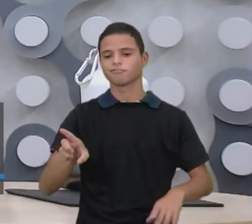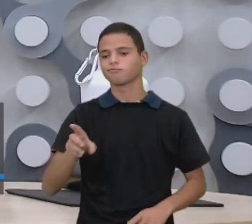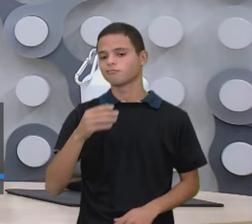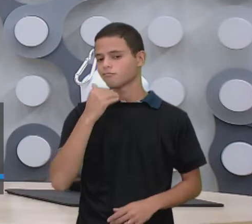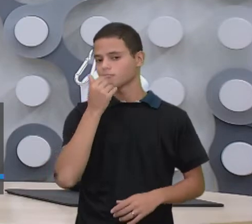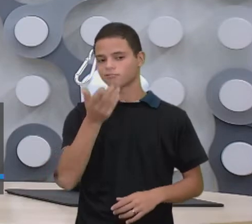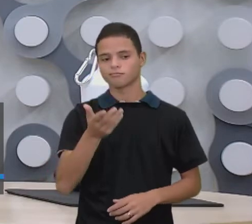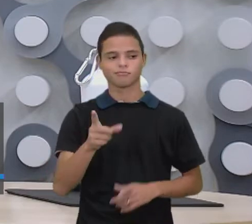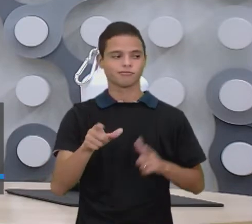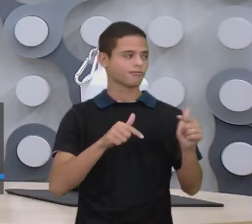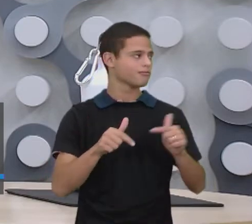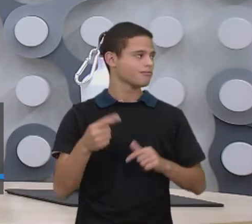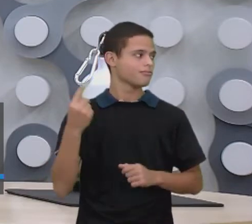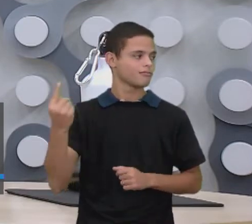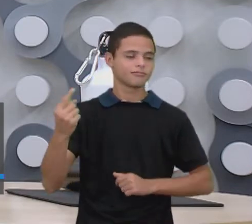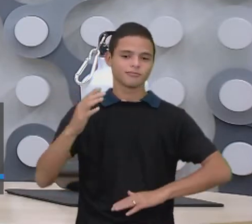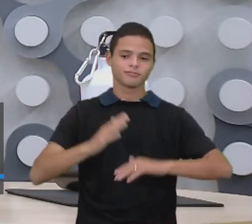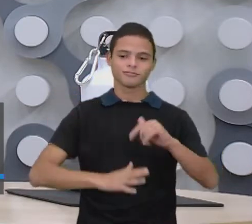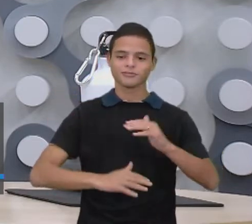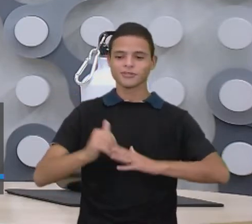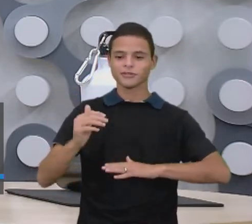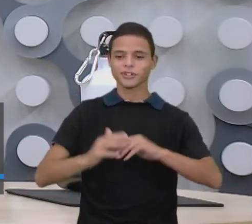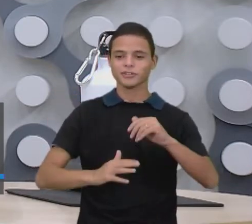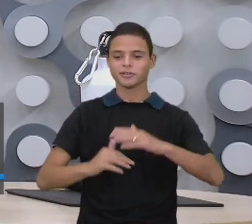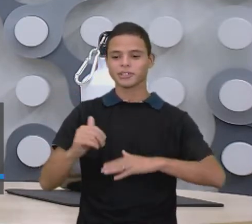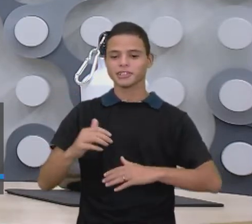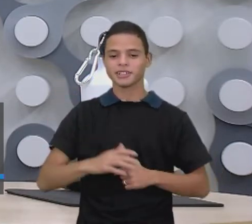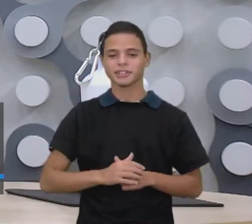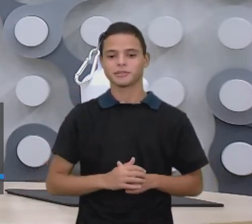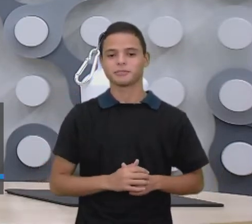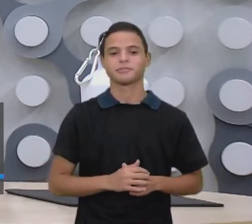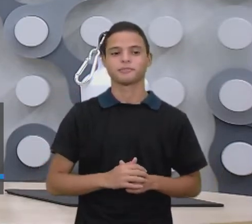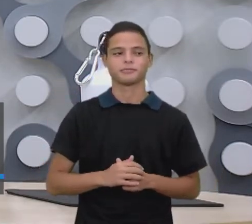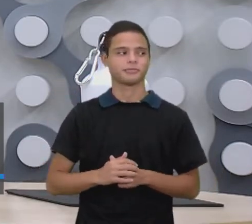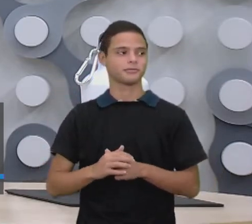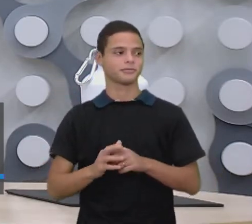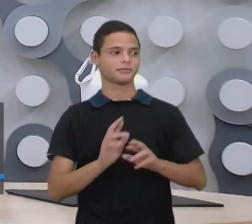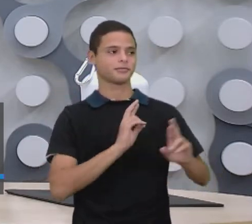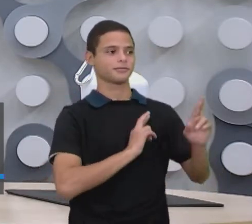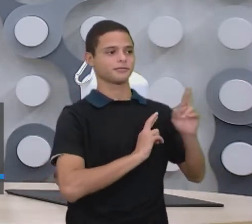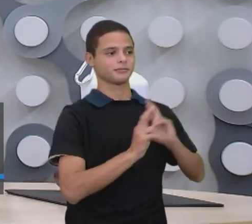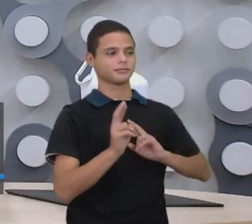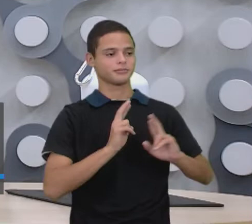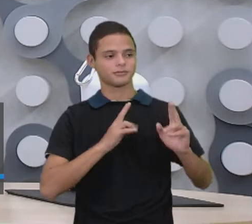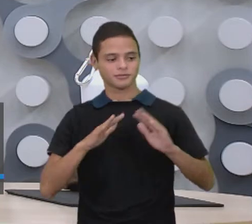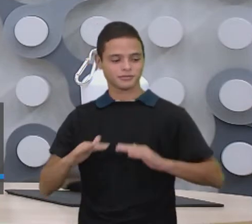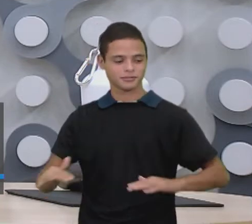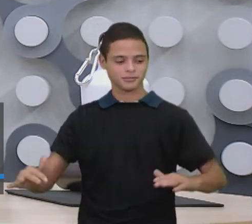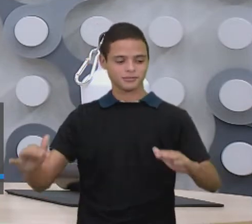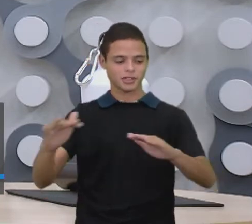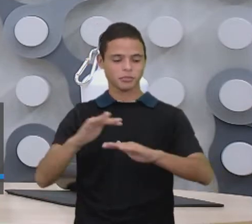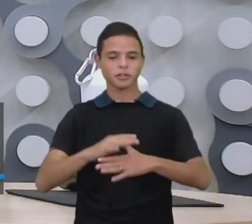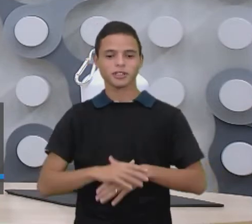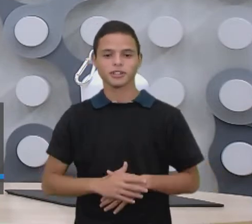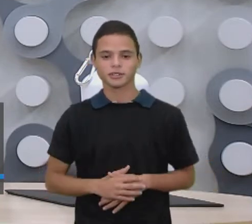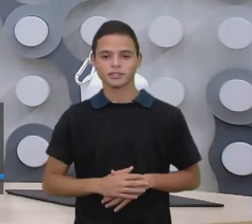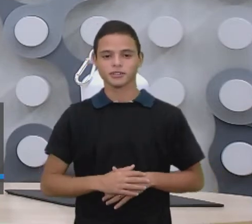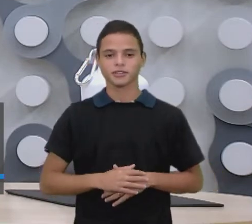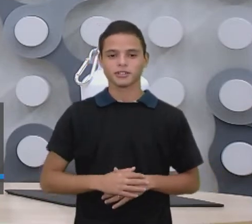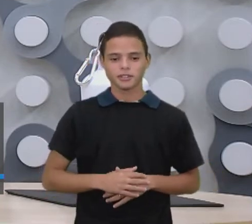essa habilidade, tá? Todas elas envolvem, assim, a mediação e